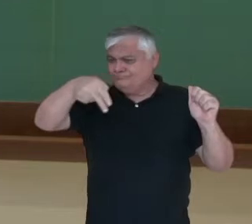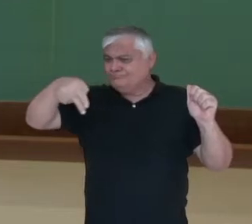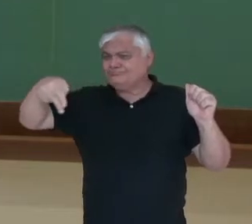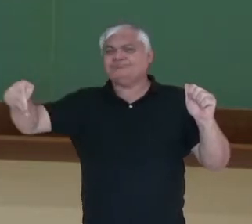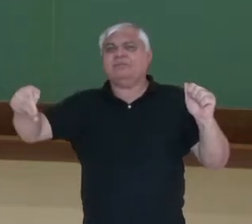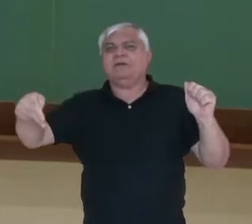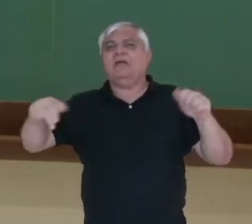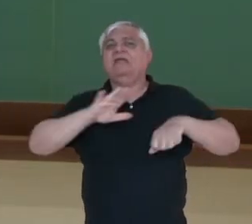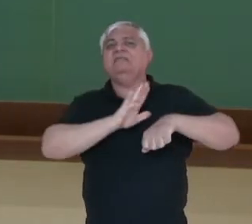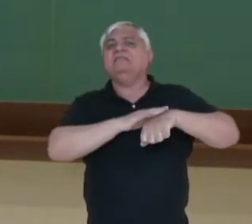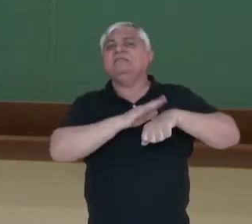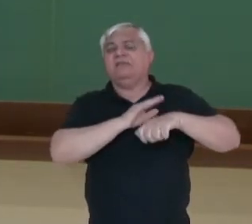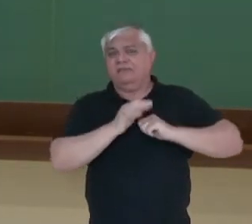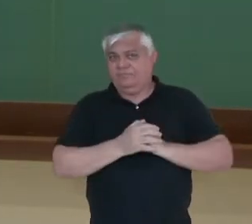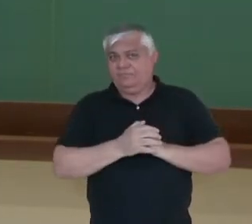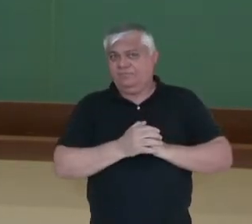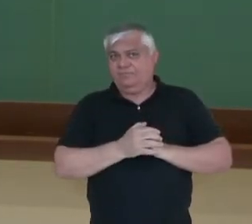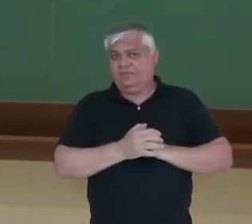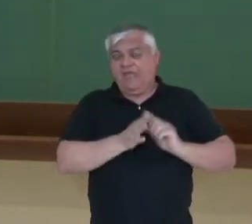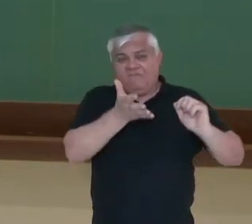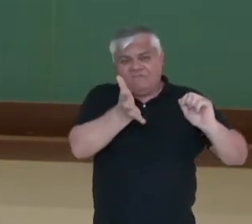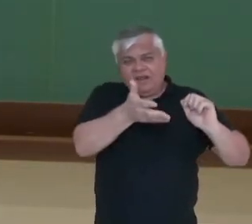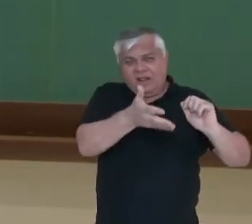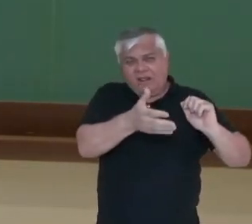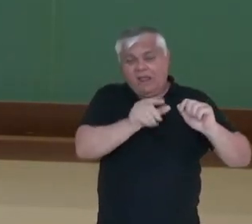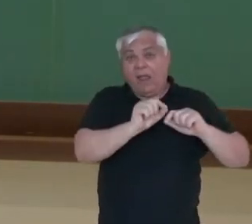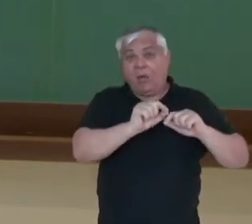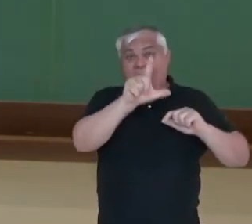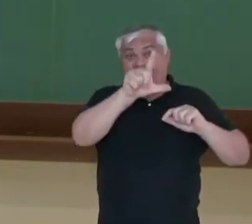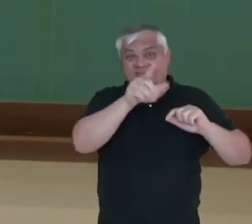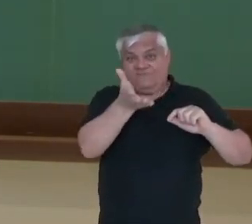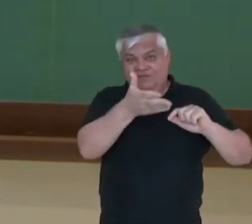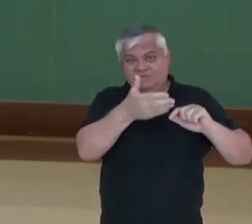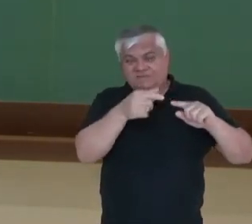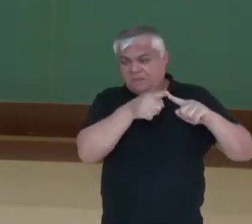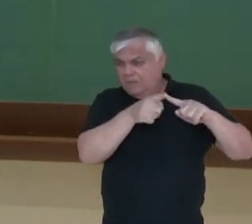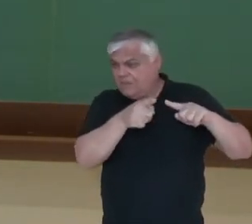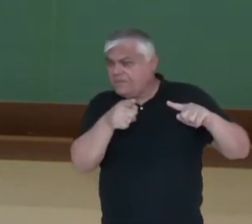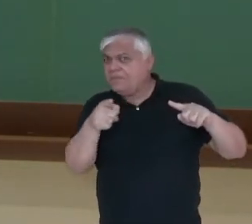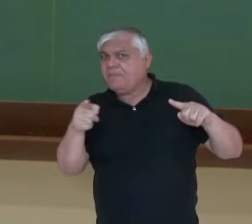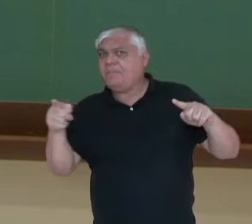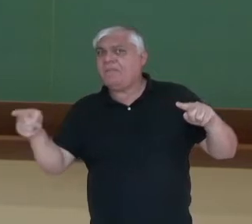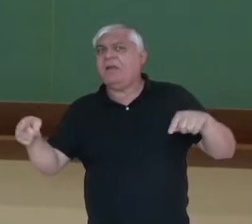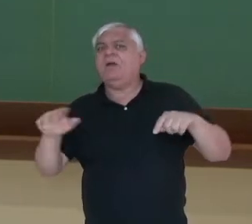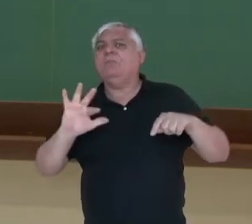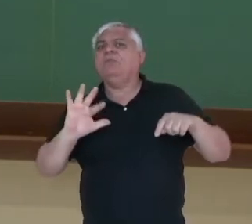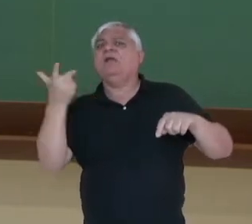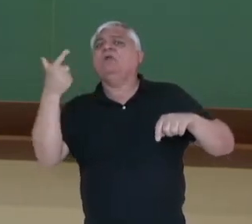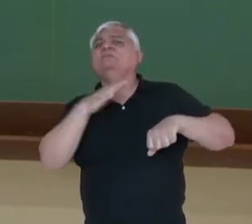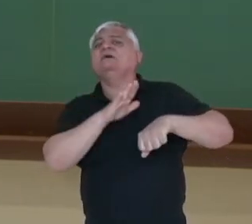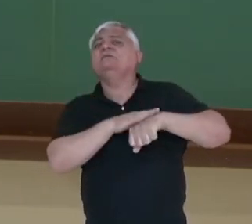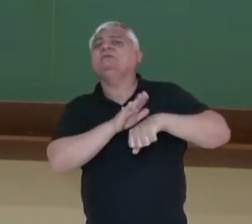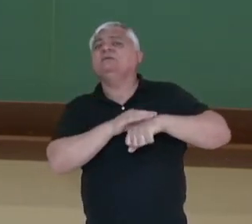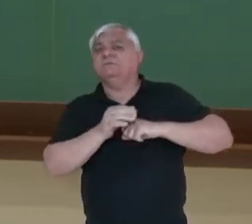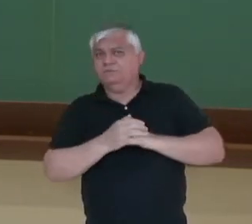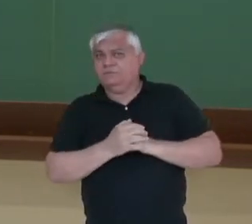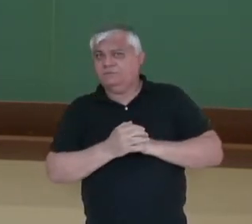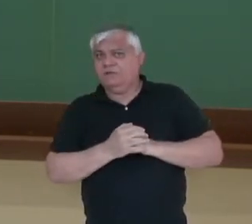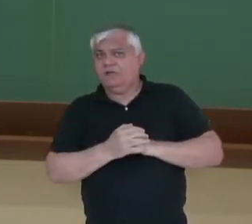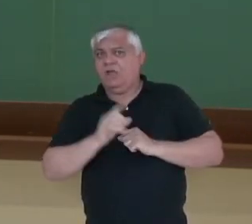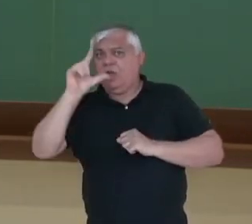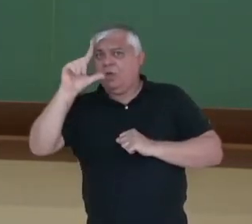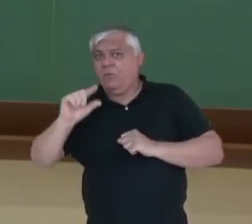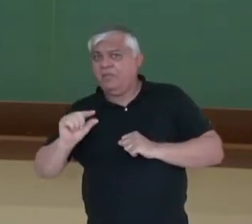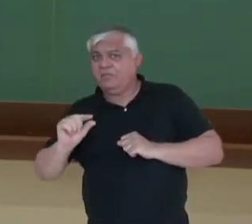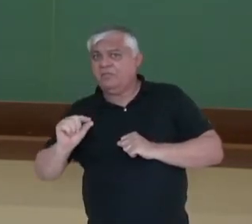deslocamento? Sair do ponto A e chegar no ponto B. O que vai acontecer? Será que